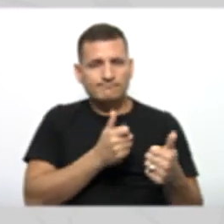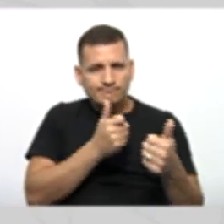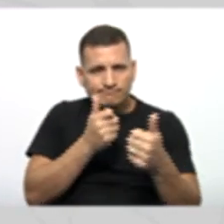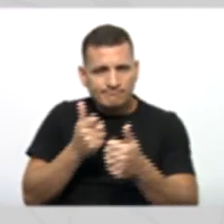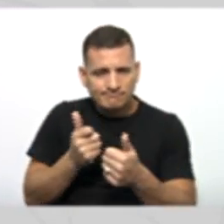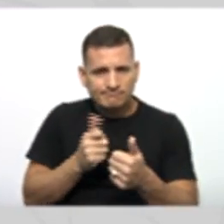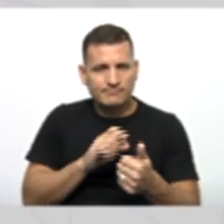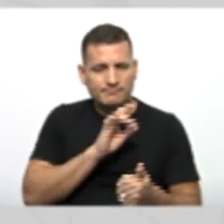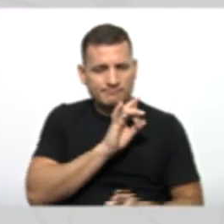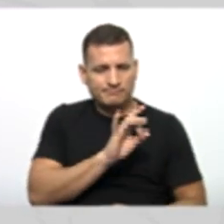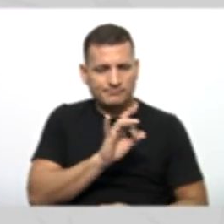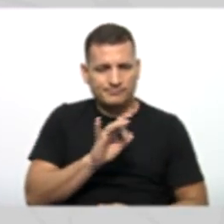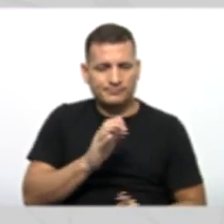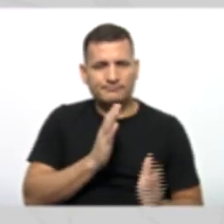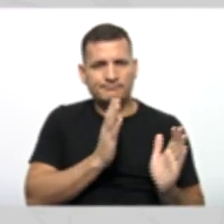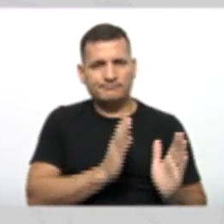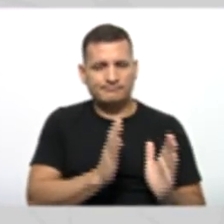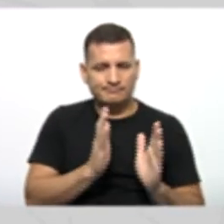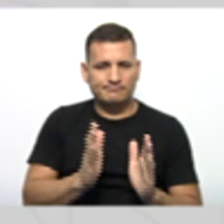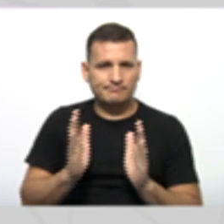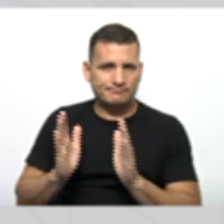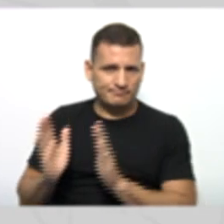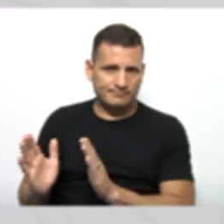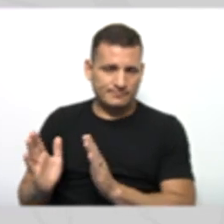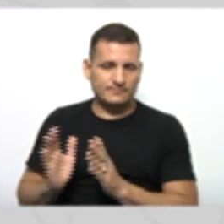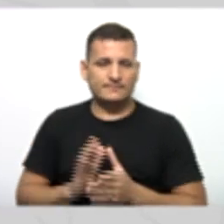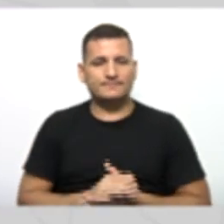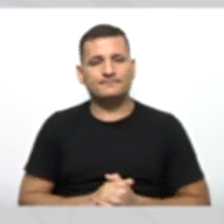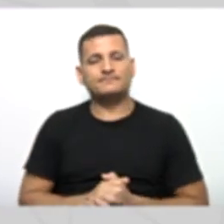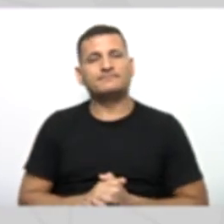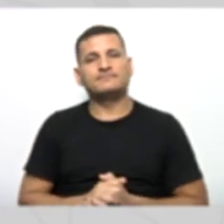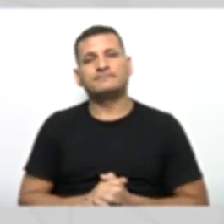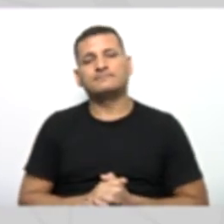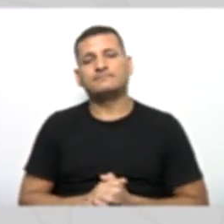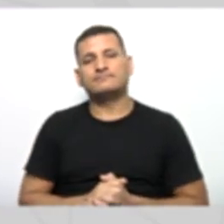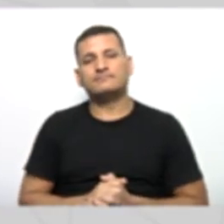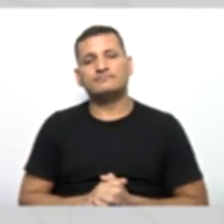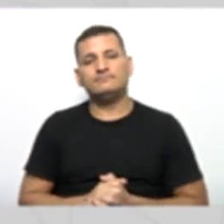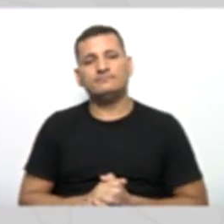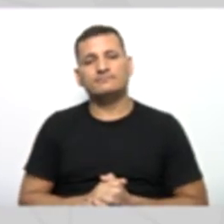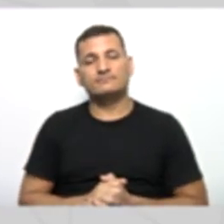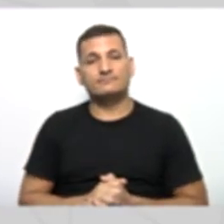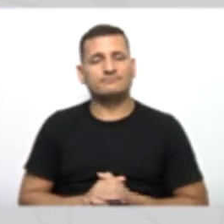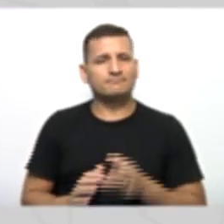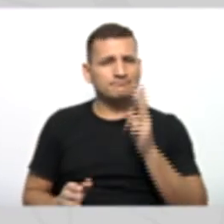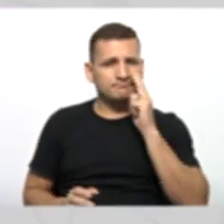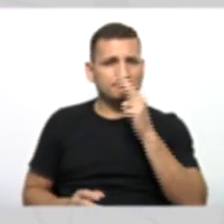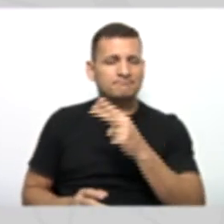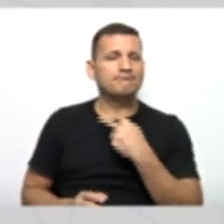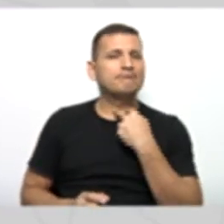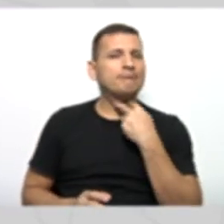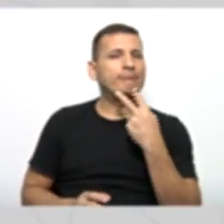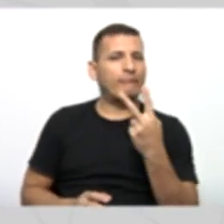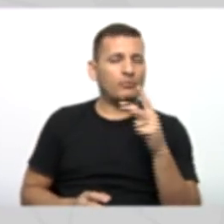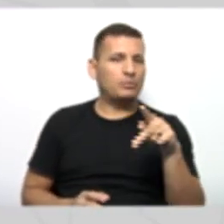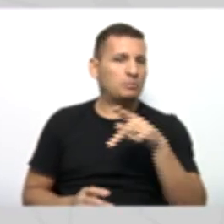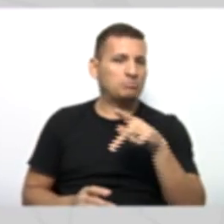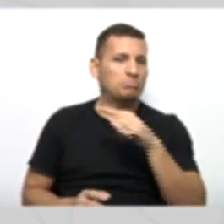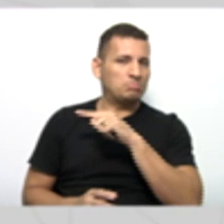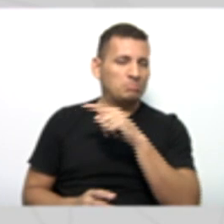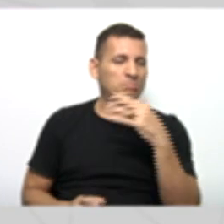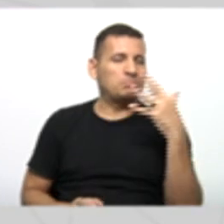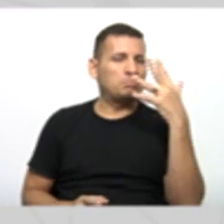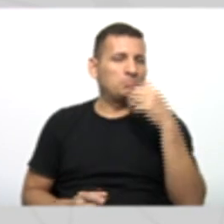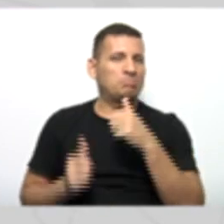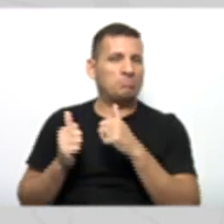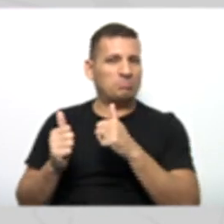cada etapa individualmente. Olha aí, gente, ó, a voz do professor Marlon é muito bonita, né, cara? Que é